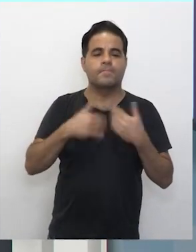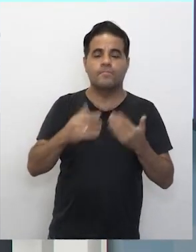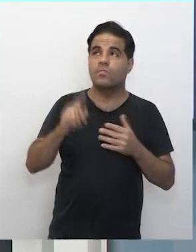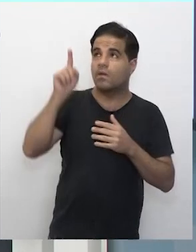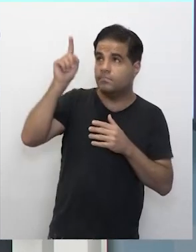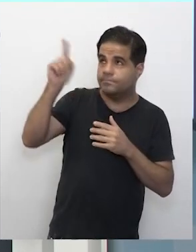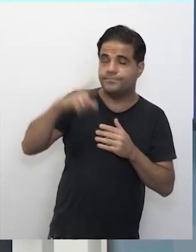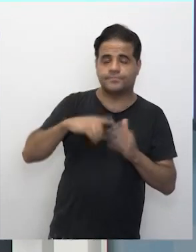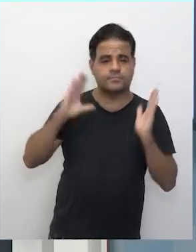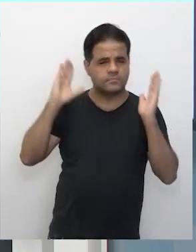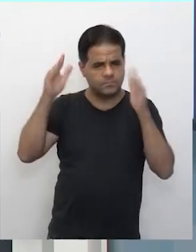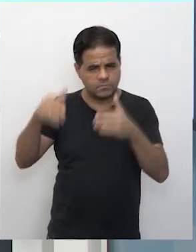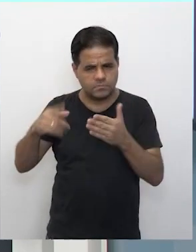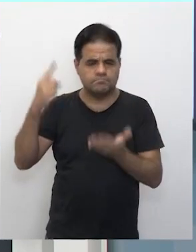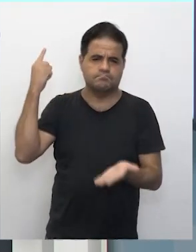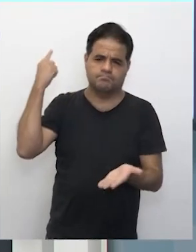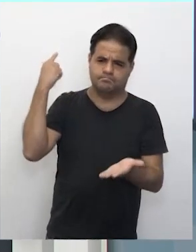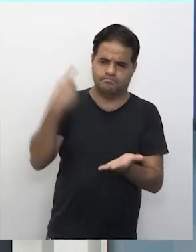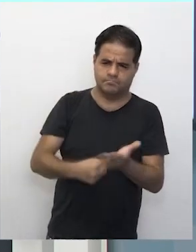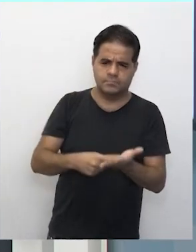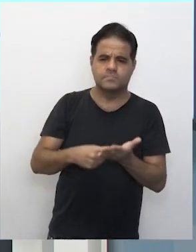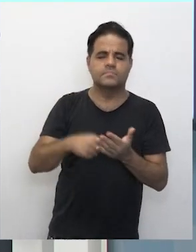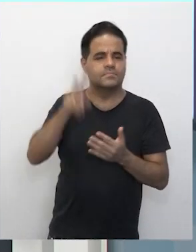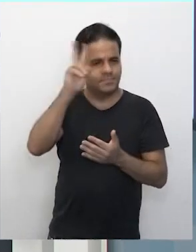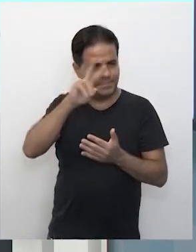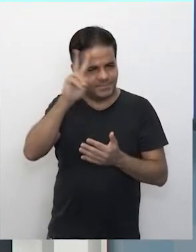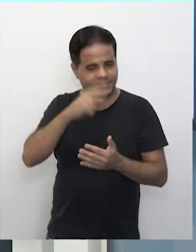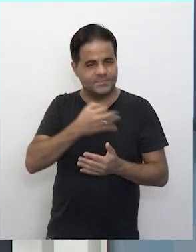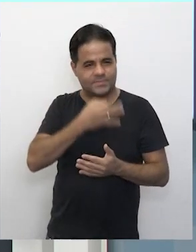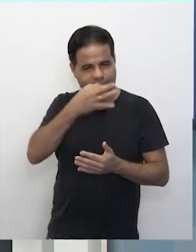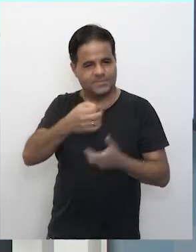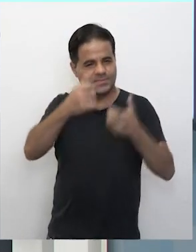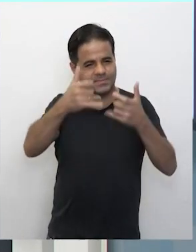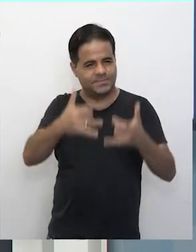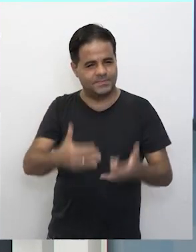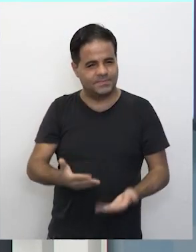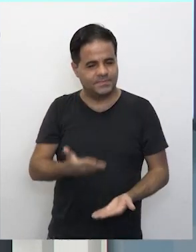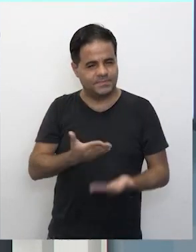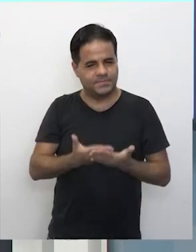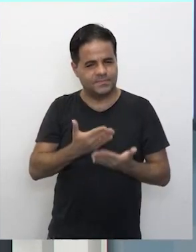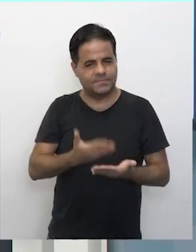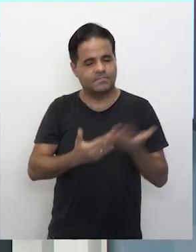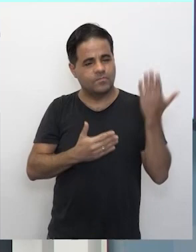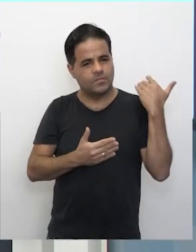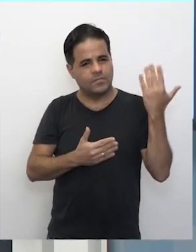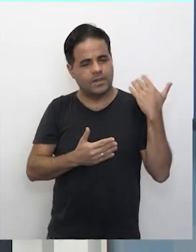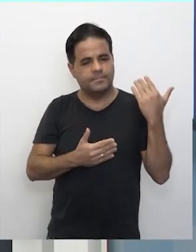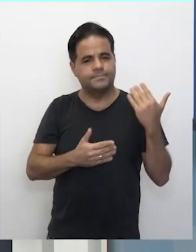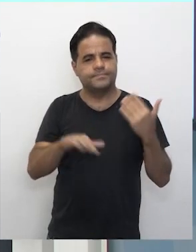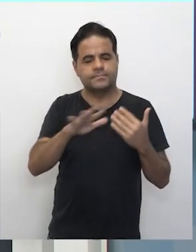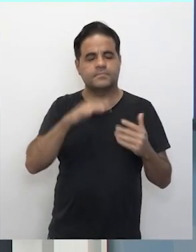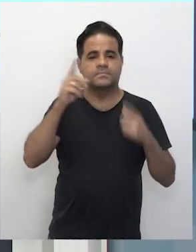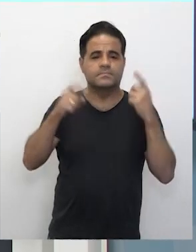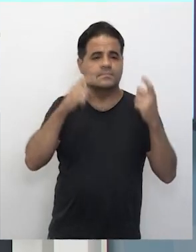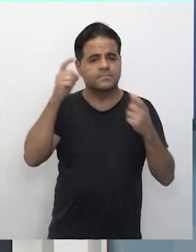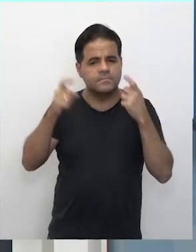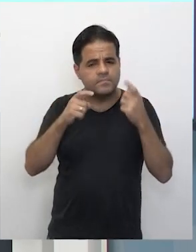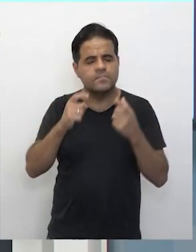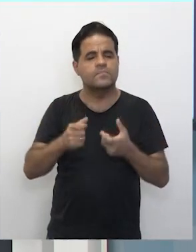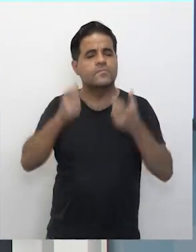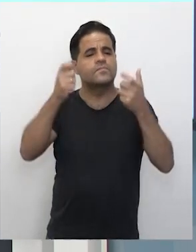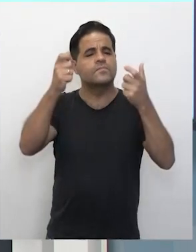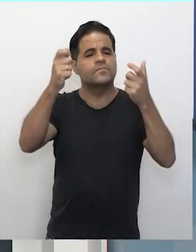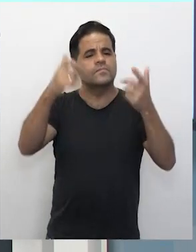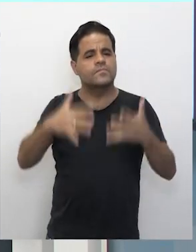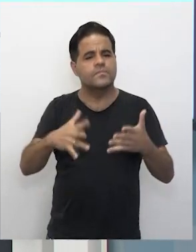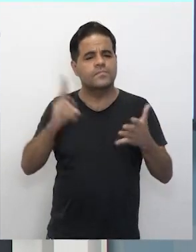tinham um compromisso com o realismo, que a gente até comentou na aula passada, né, professor Alcides, né, a preocupação em retratar fielmente